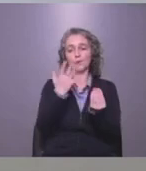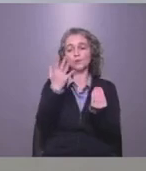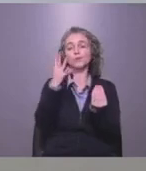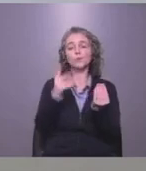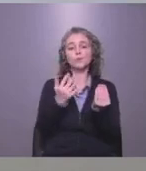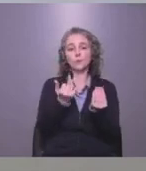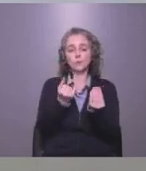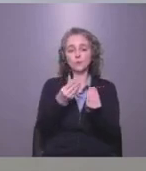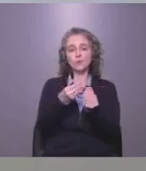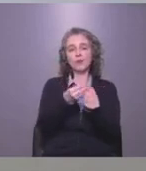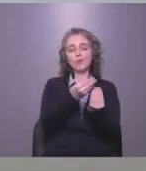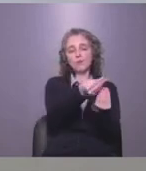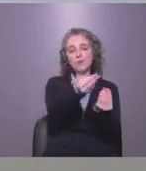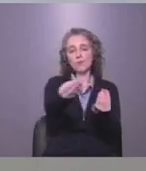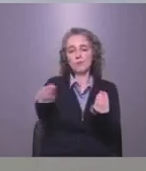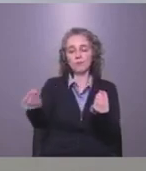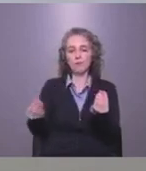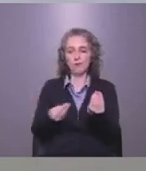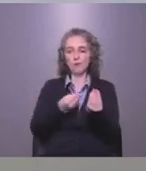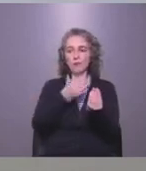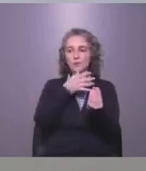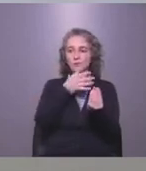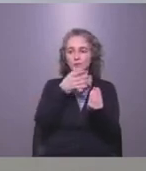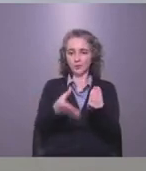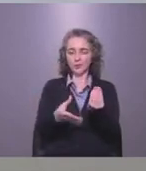discípulos, dizendo: